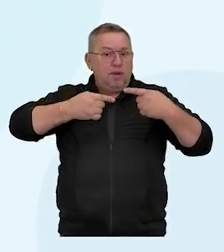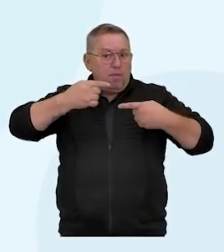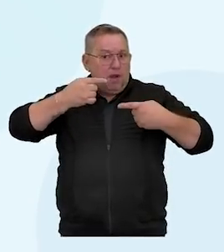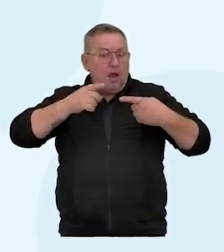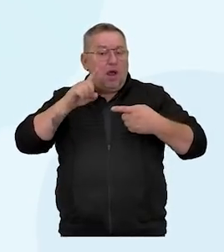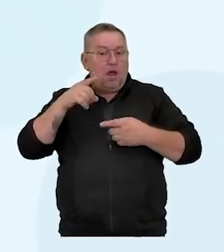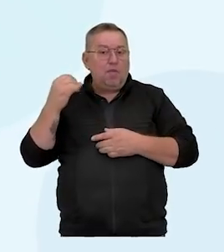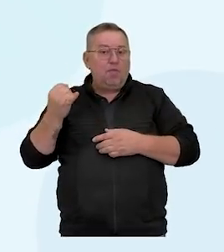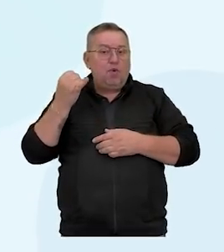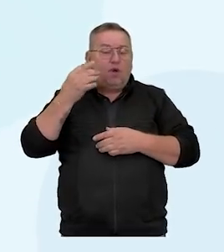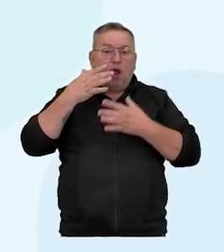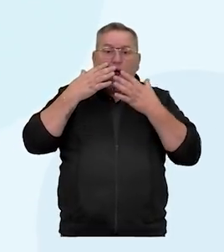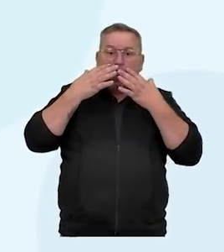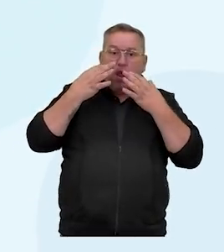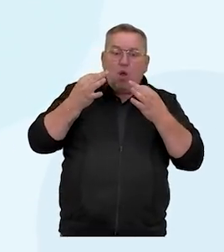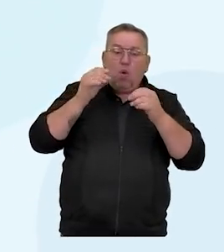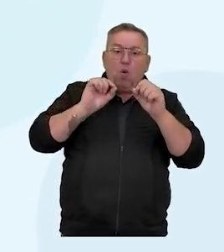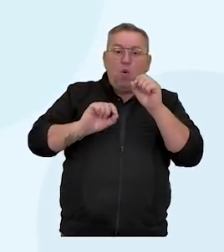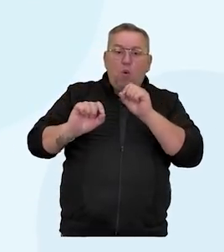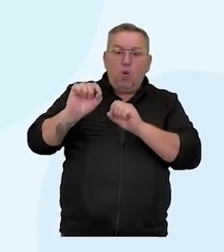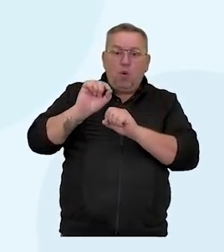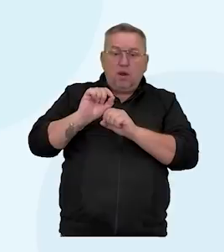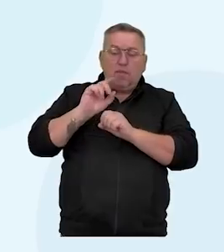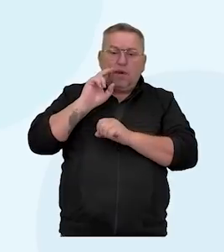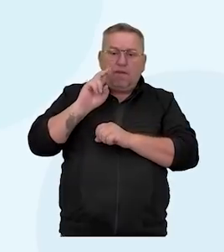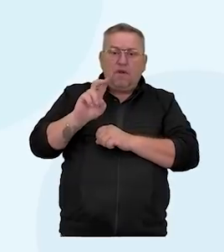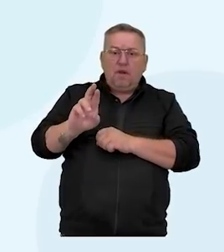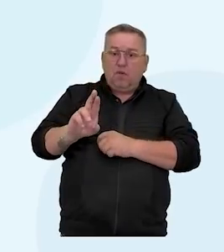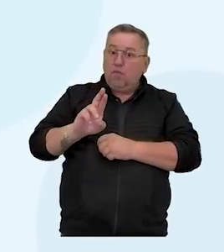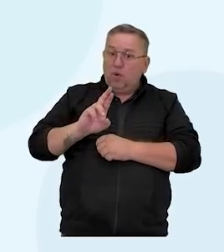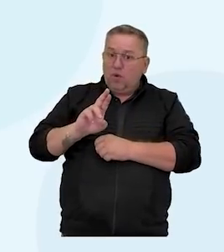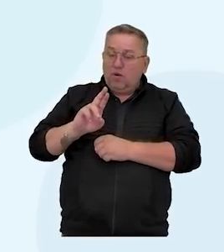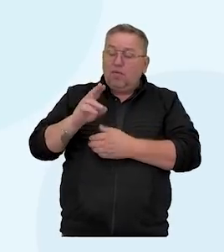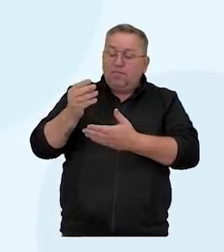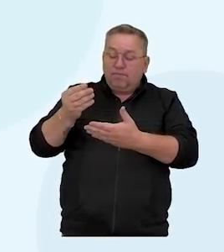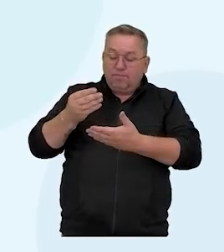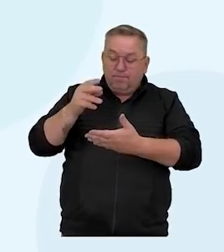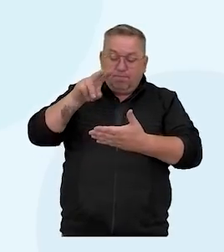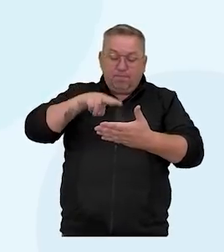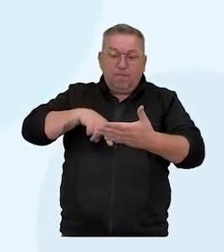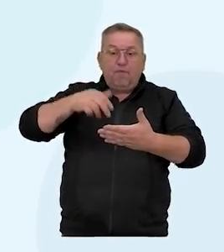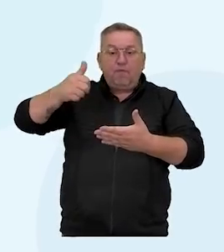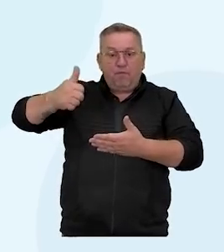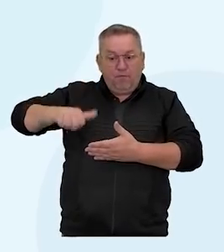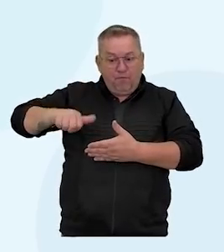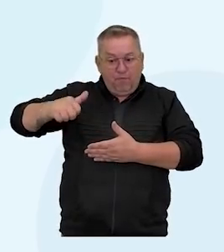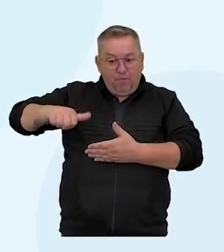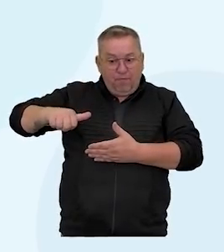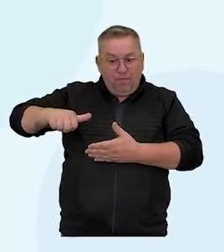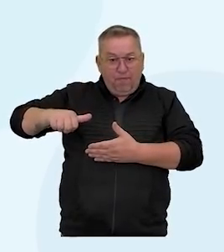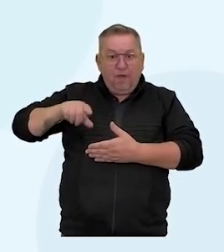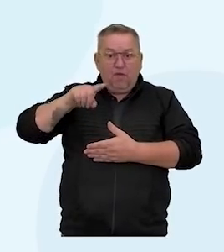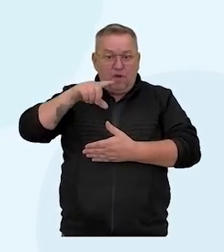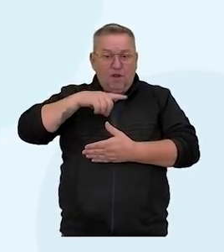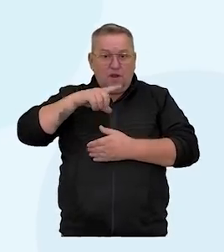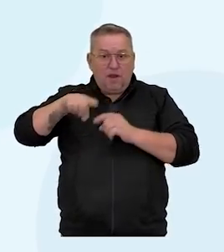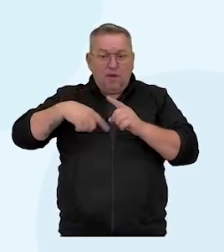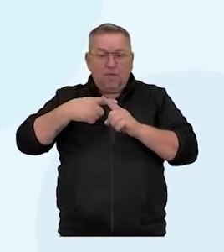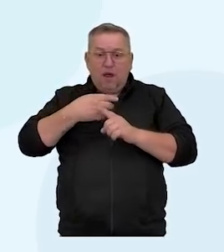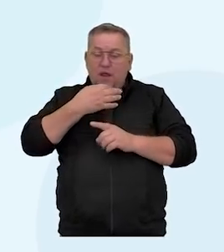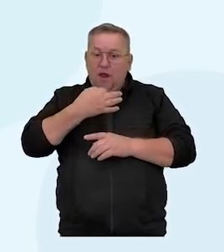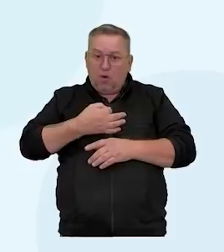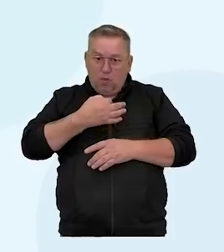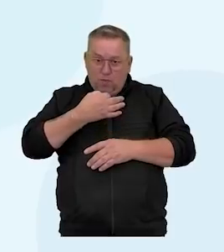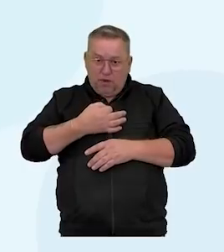É importante atentar-se para as possíveis respostas para elas. Assim, você pode ter mais argumentos. Então,